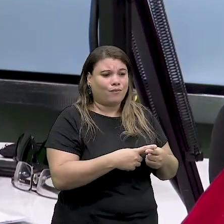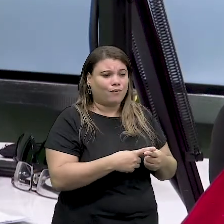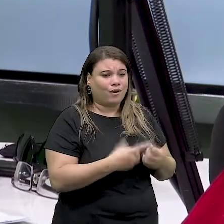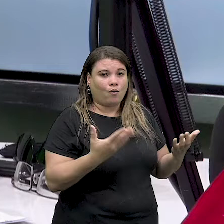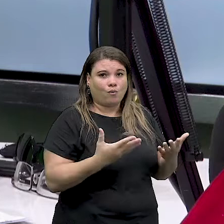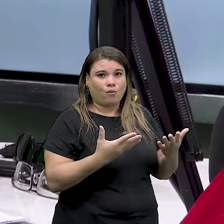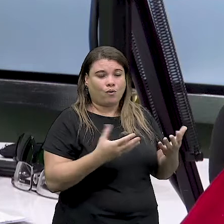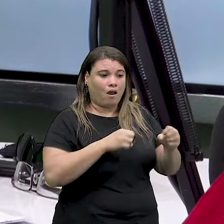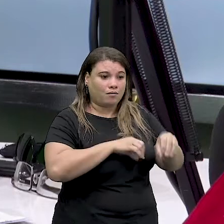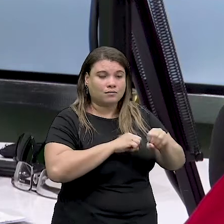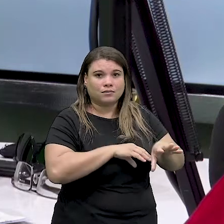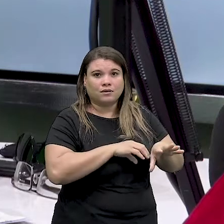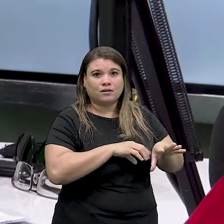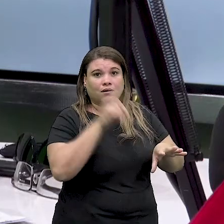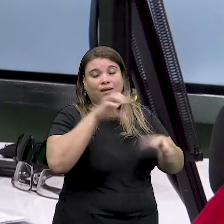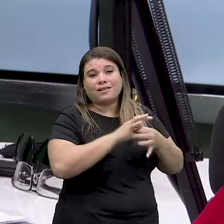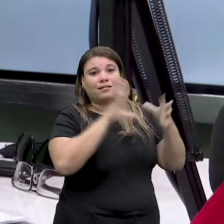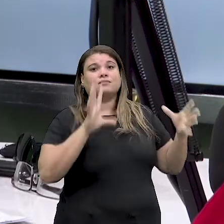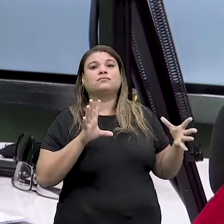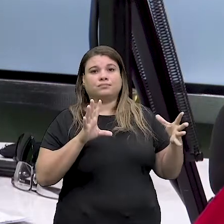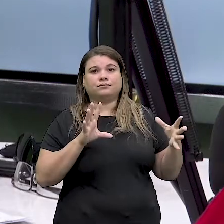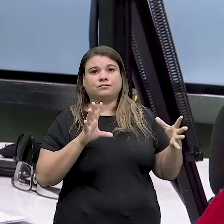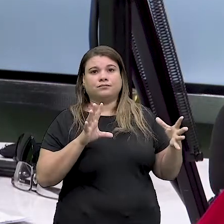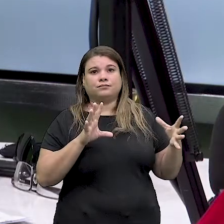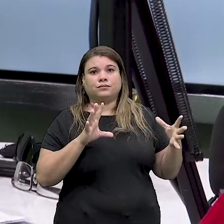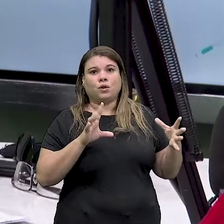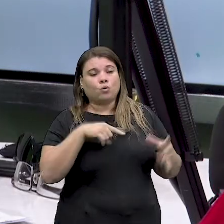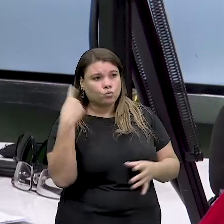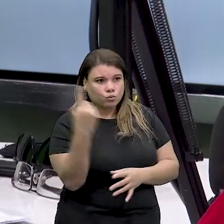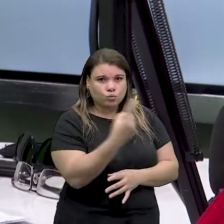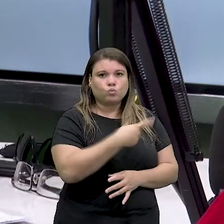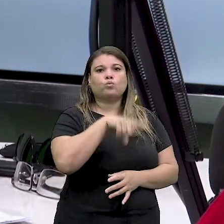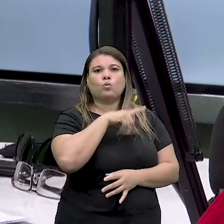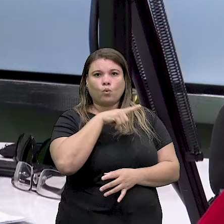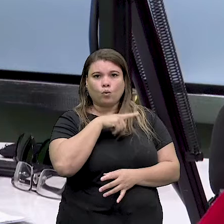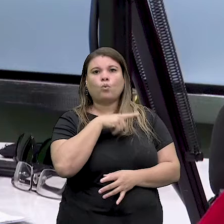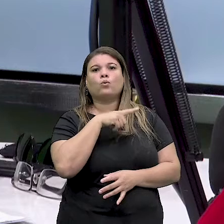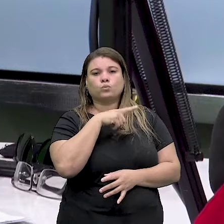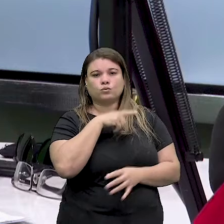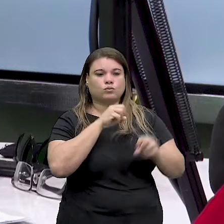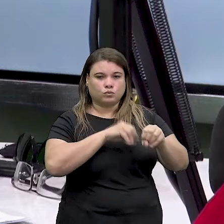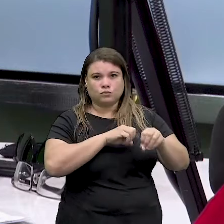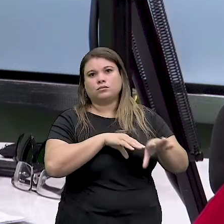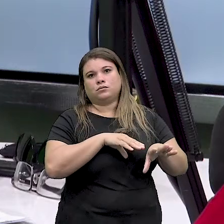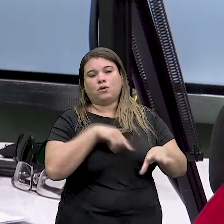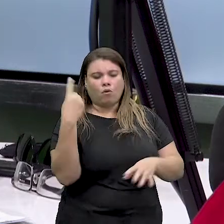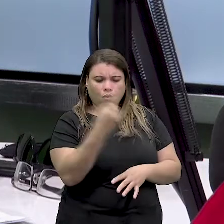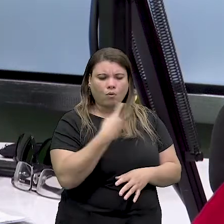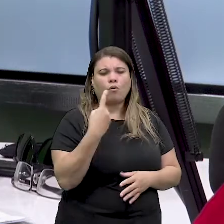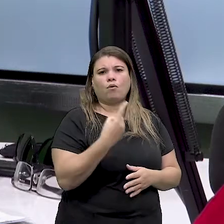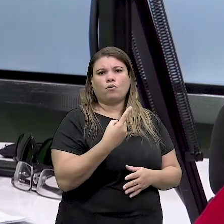frente, ele não consegue nem estar junto, ele é reativo. Depois que a coisa está acontecendo, que ele muda. Então isso é um desafio,